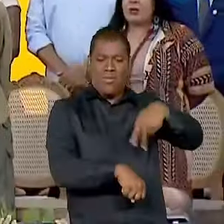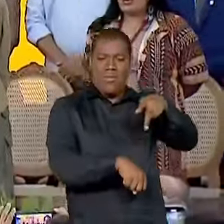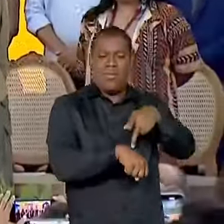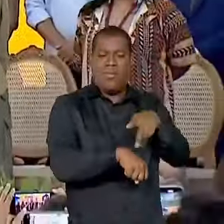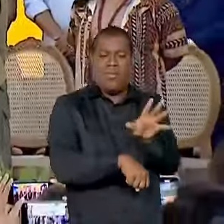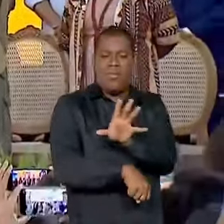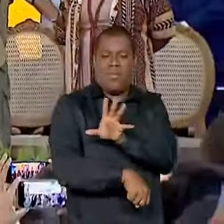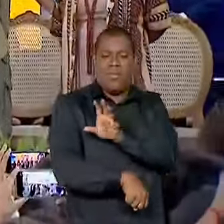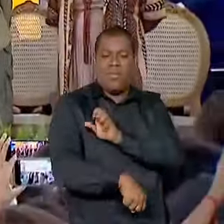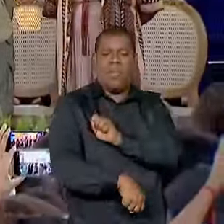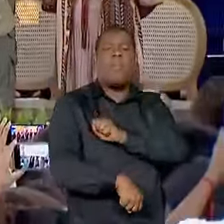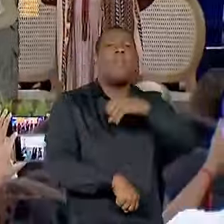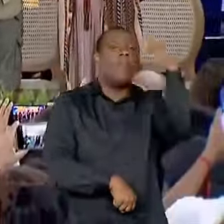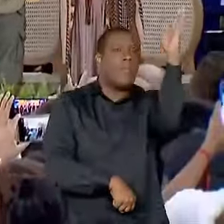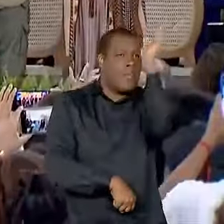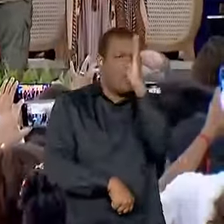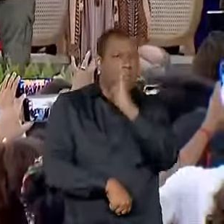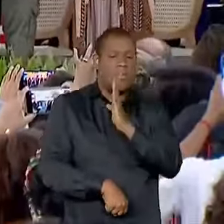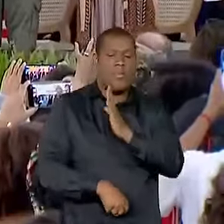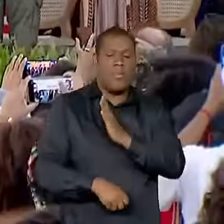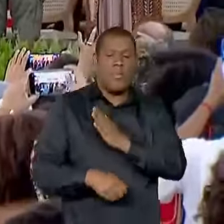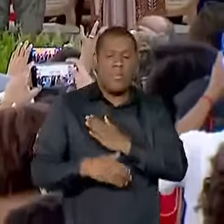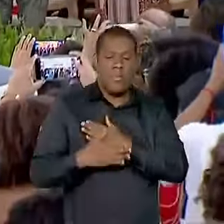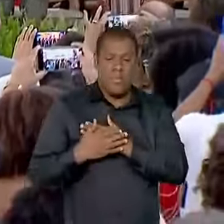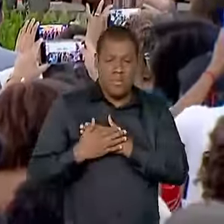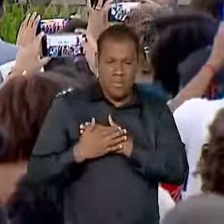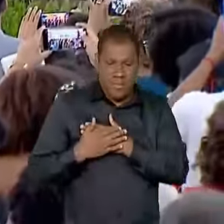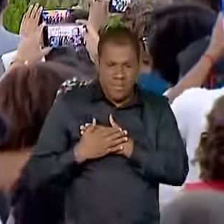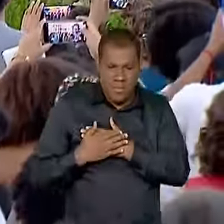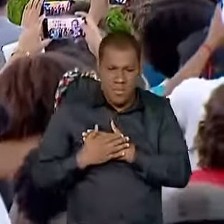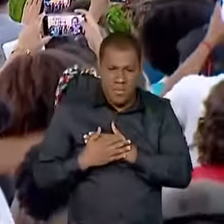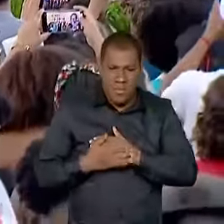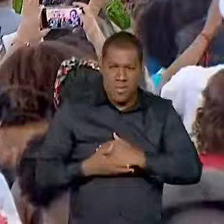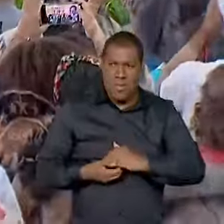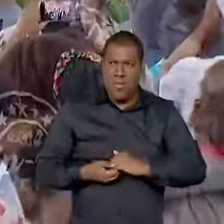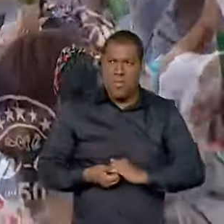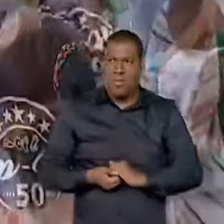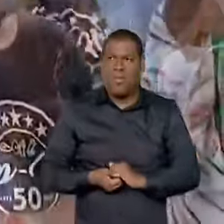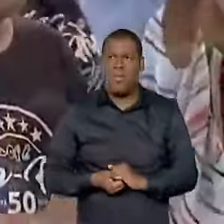gentil, pátria amada, Brasil.